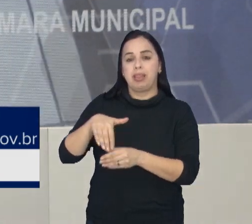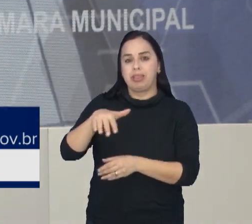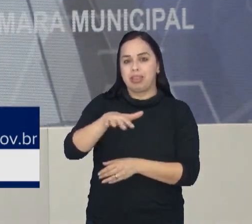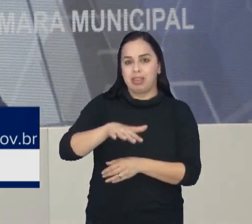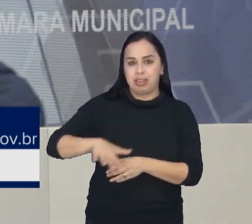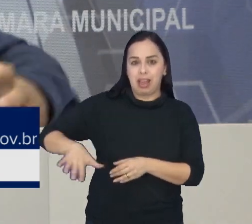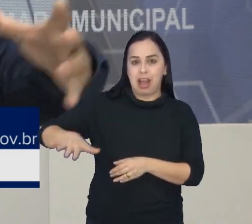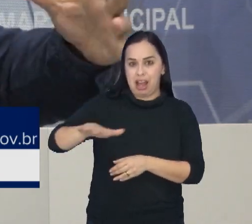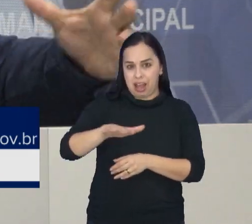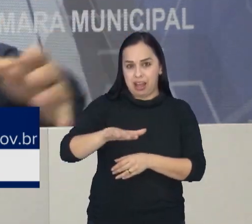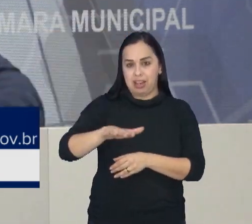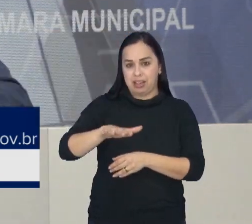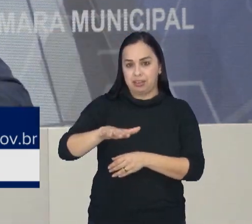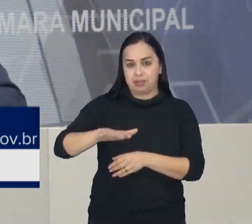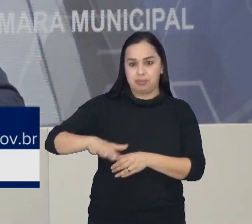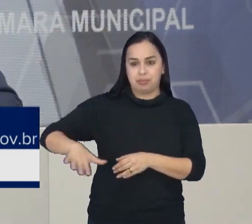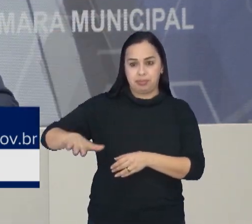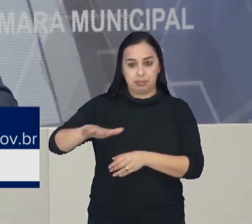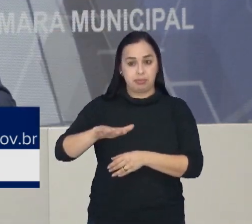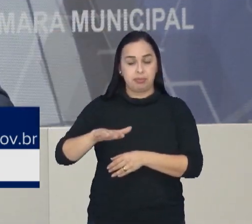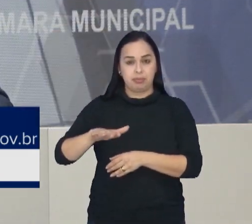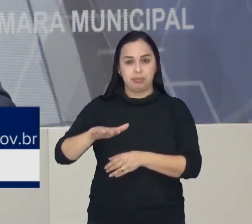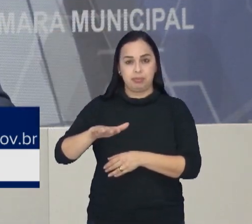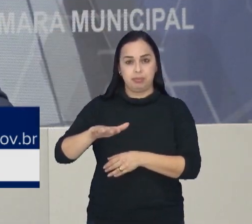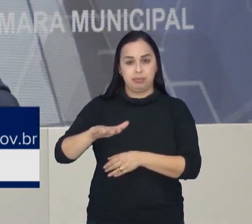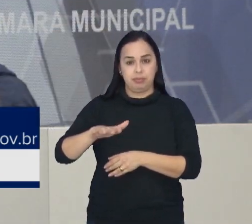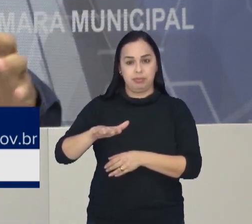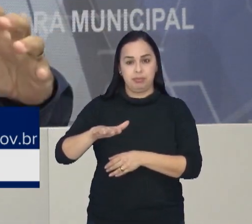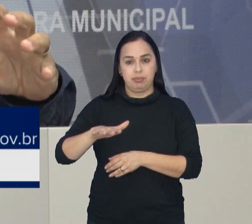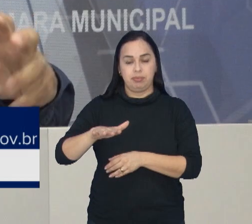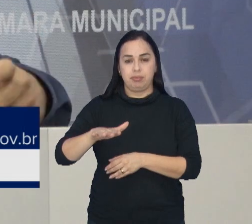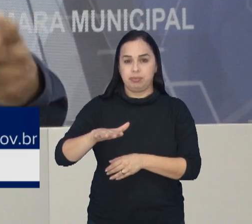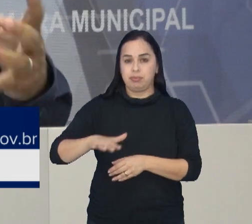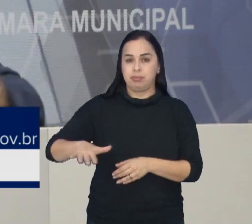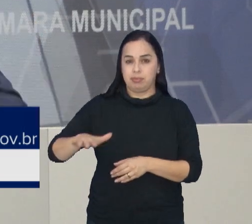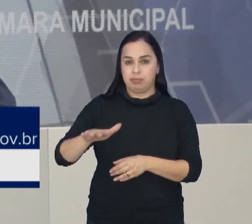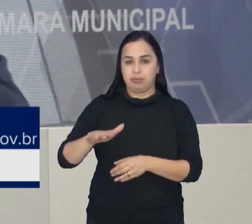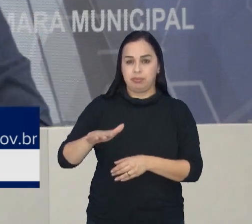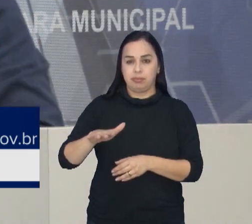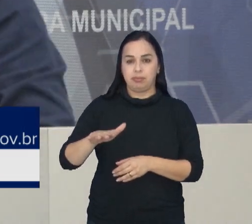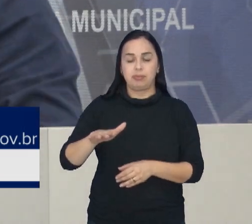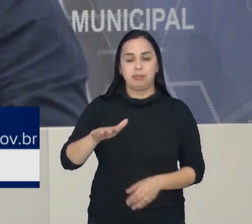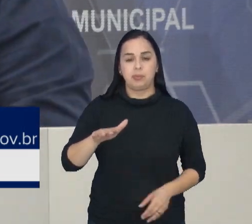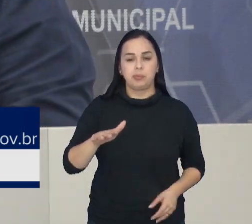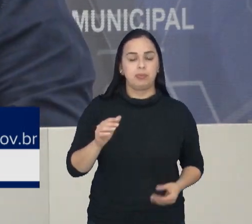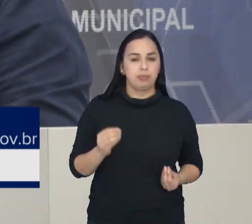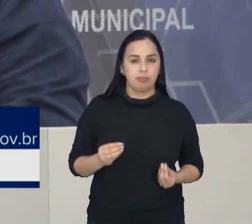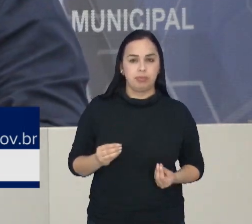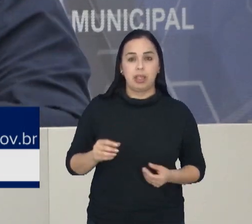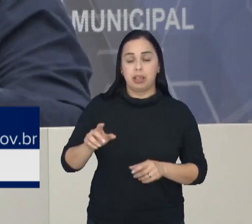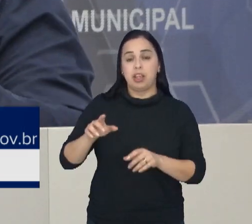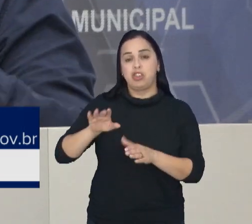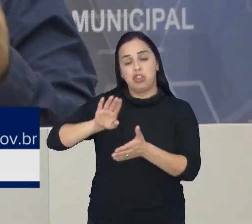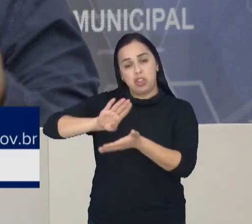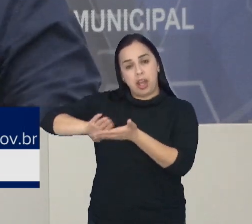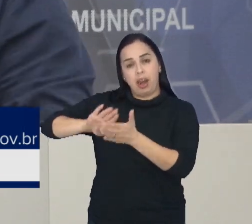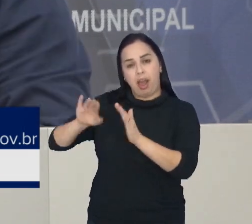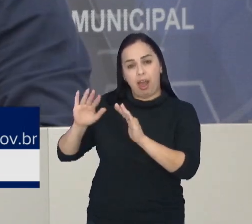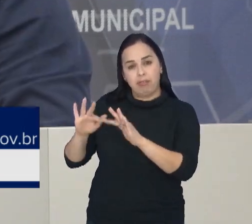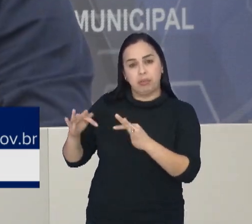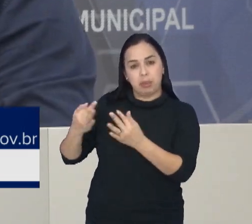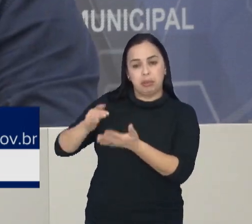Rodolfo Castelli. Isso vai permitir, obviamente, ser célere aquela desapropriação e poder,